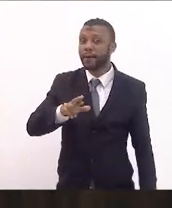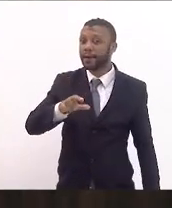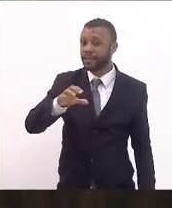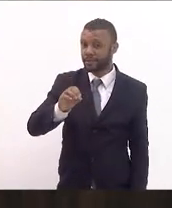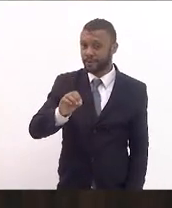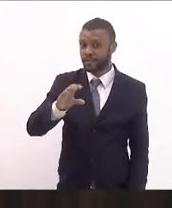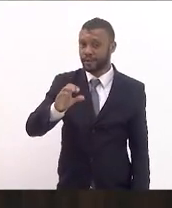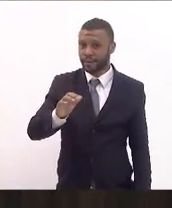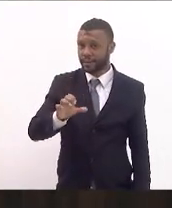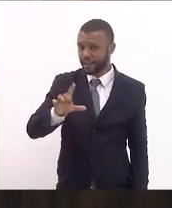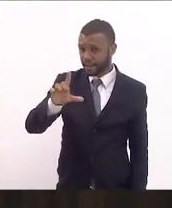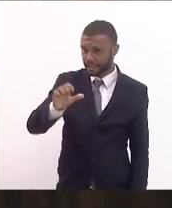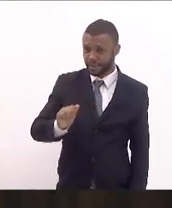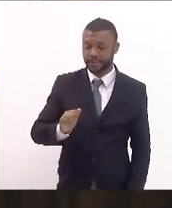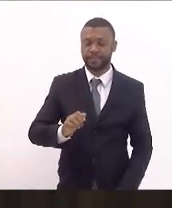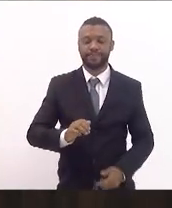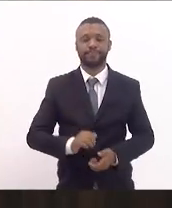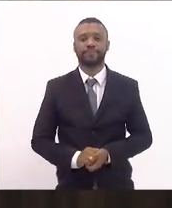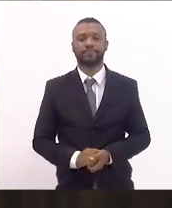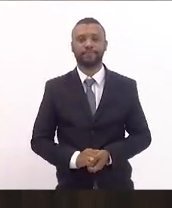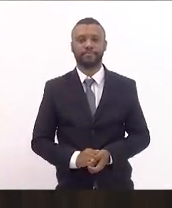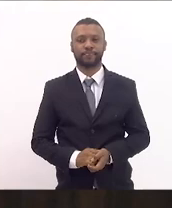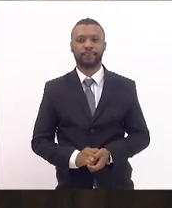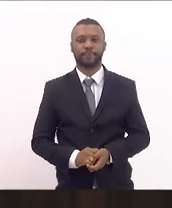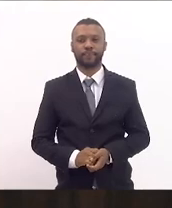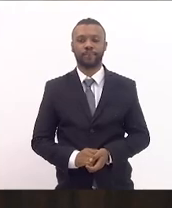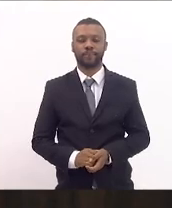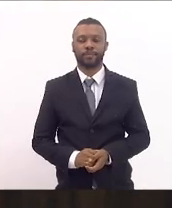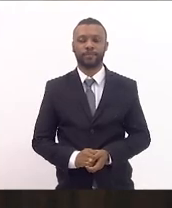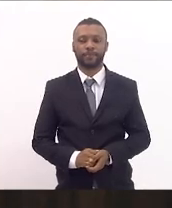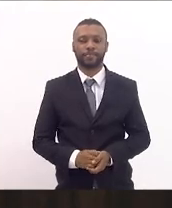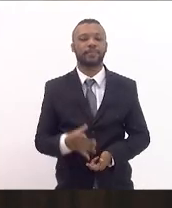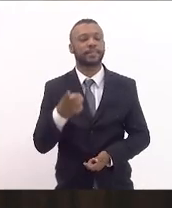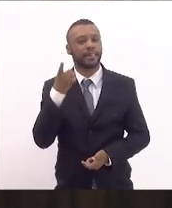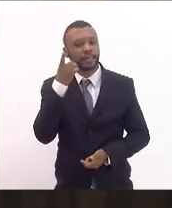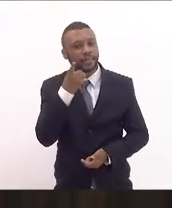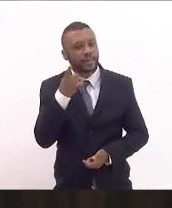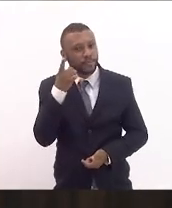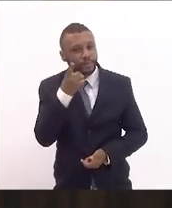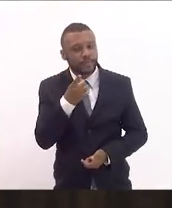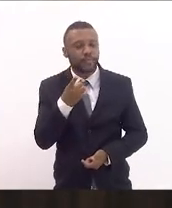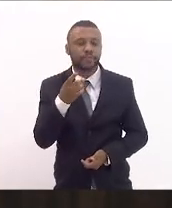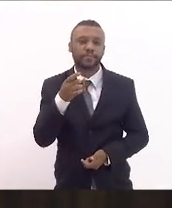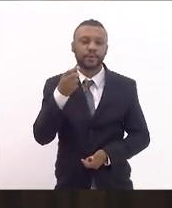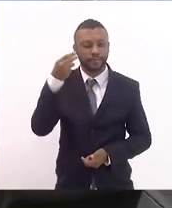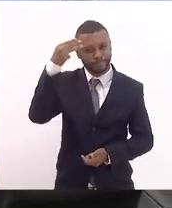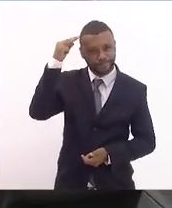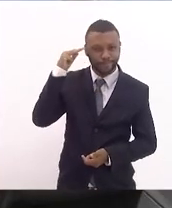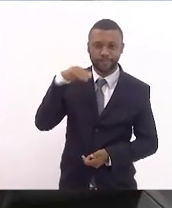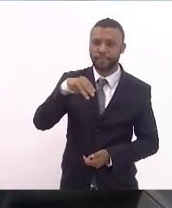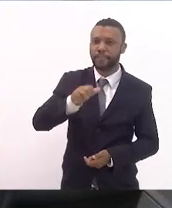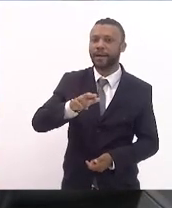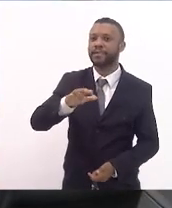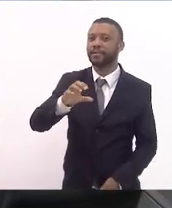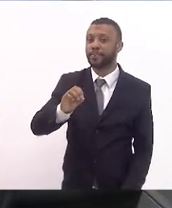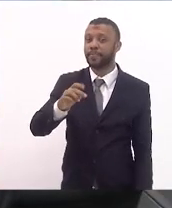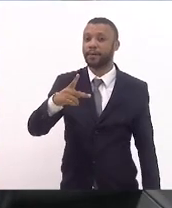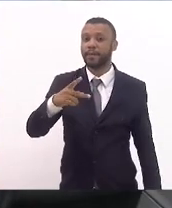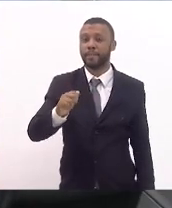canela o resultado Márcio canela o deputado Márcio Pacheco